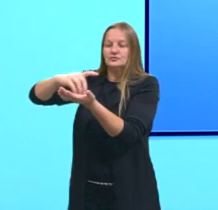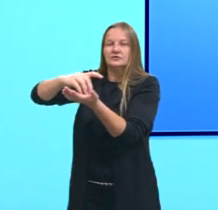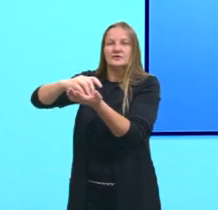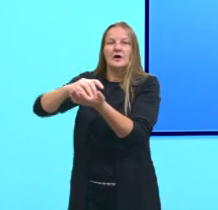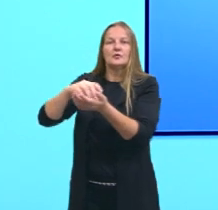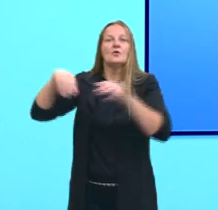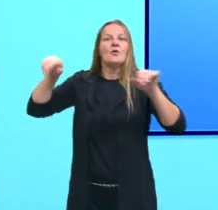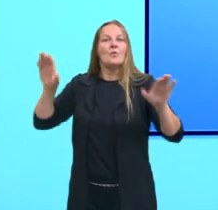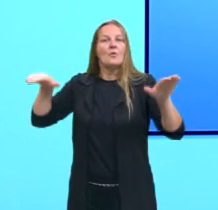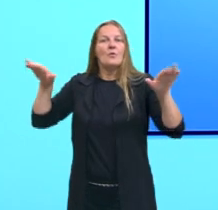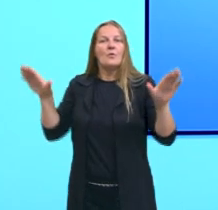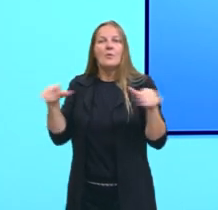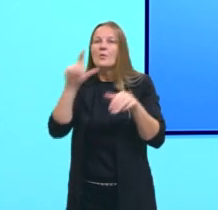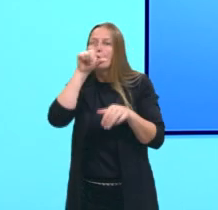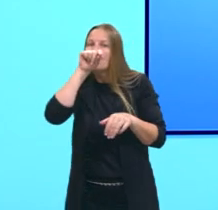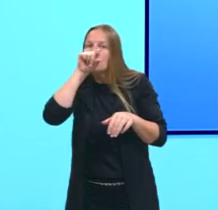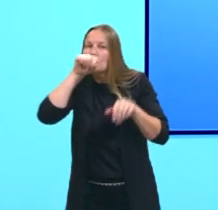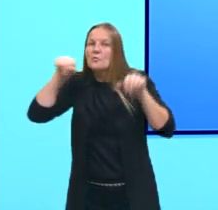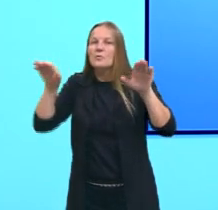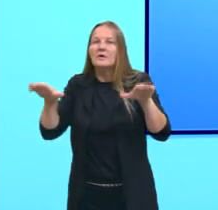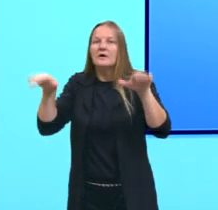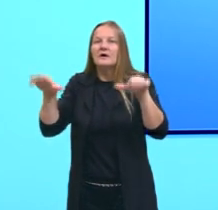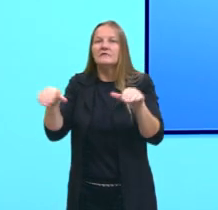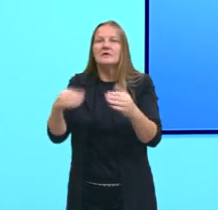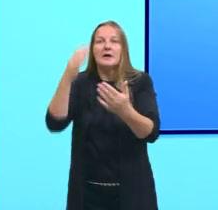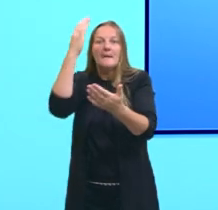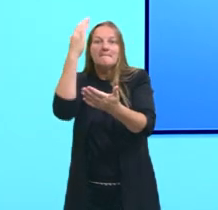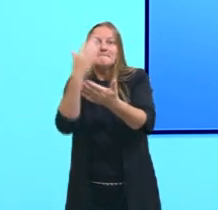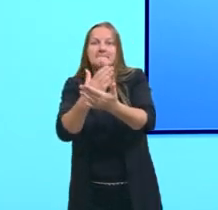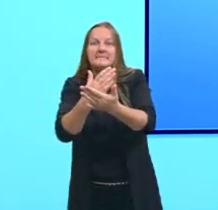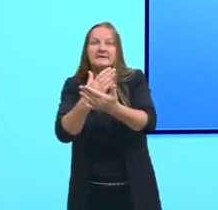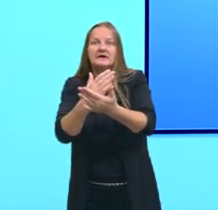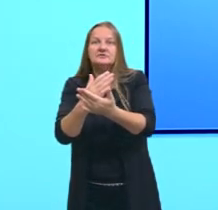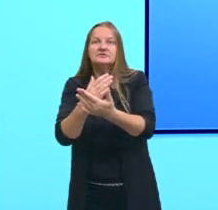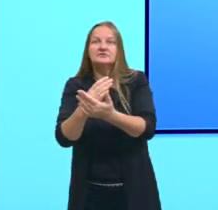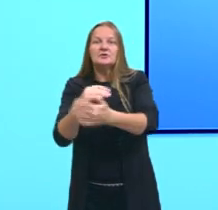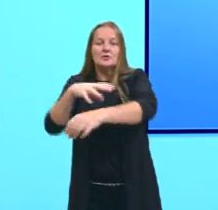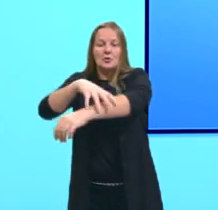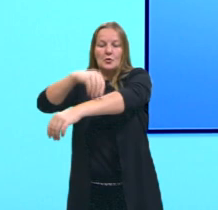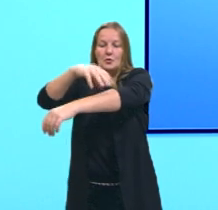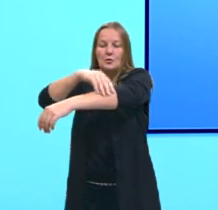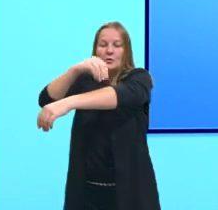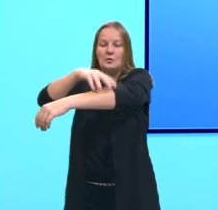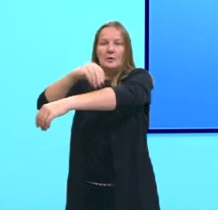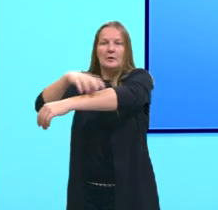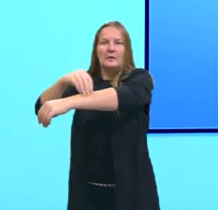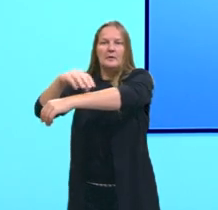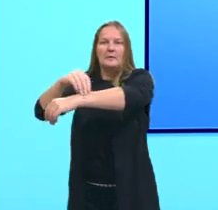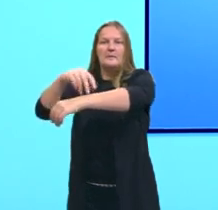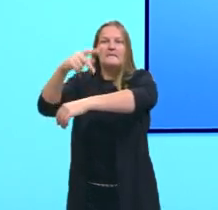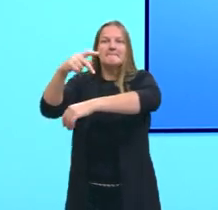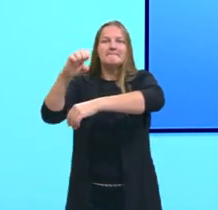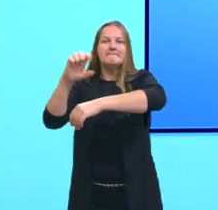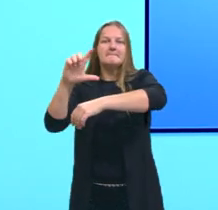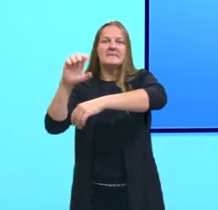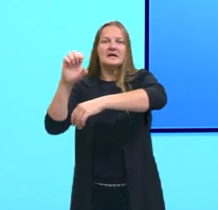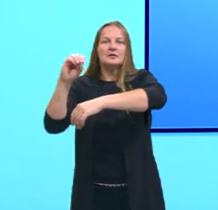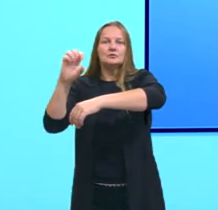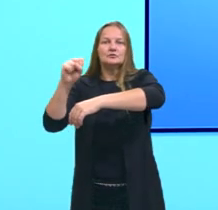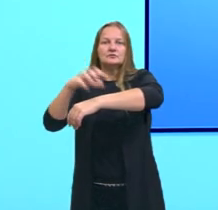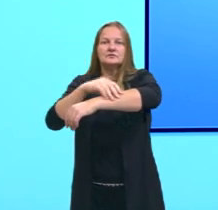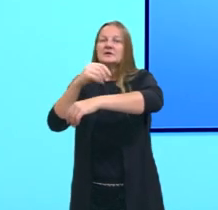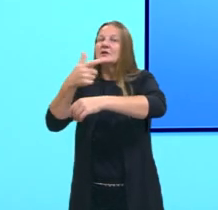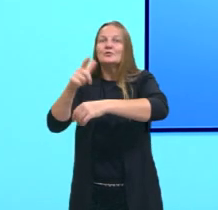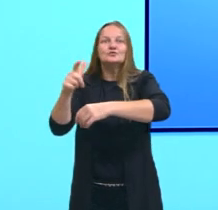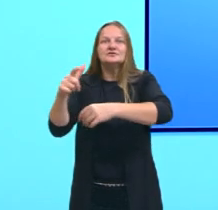assim por diante tá gente aqui Surgiu uma novidade bem aqui no meio do caminho que foi o pelo que abrangeu então a fazer os corredores